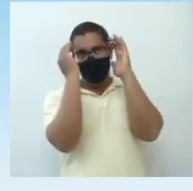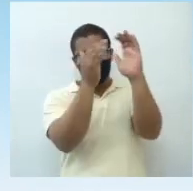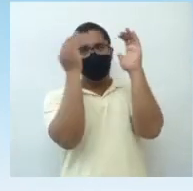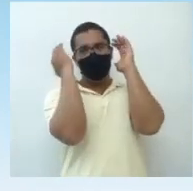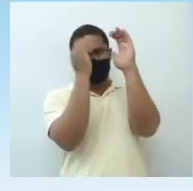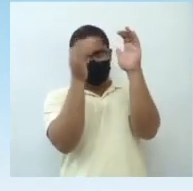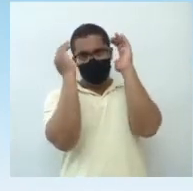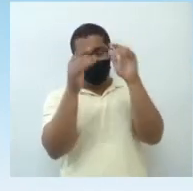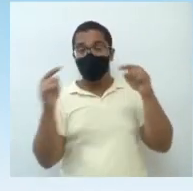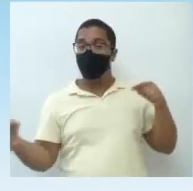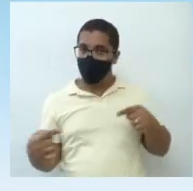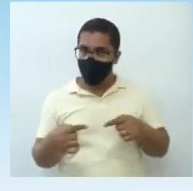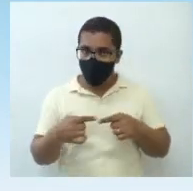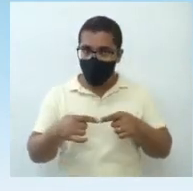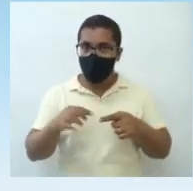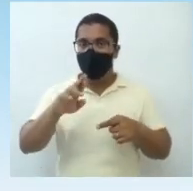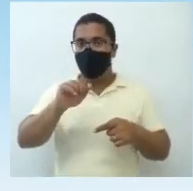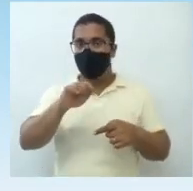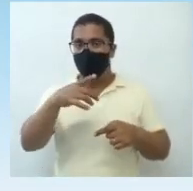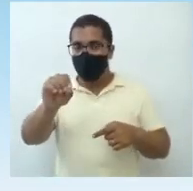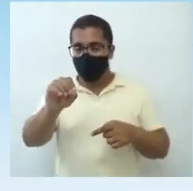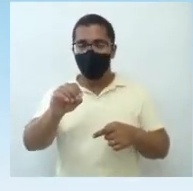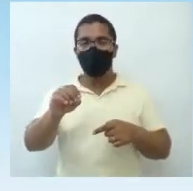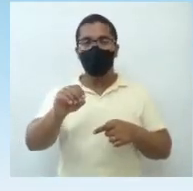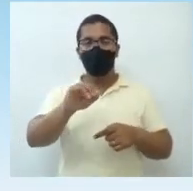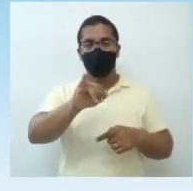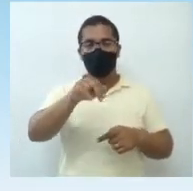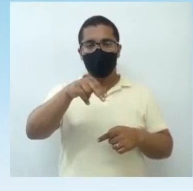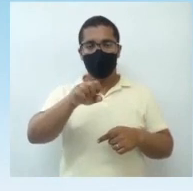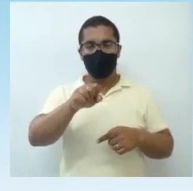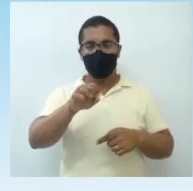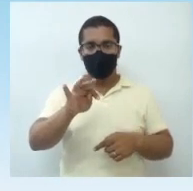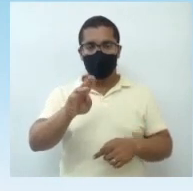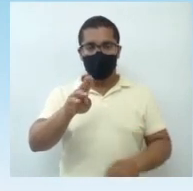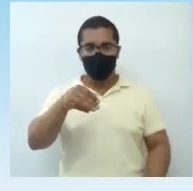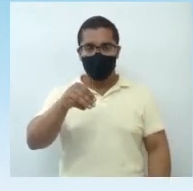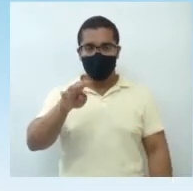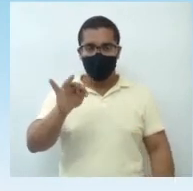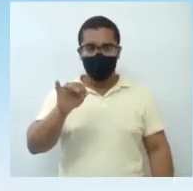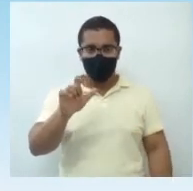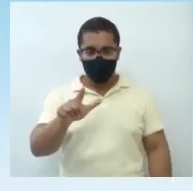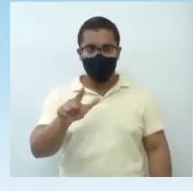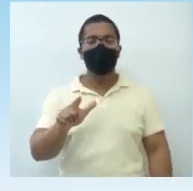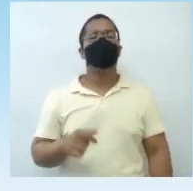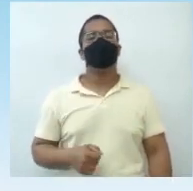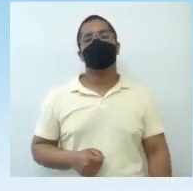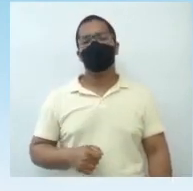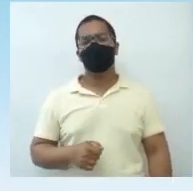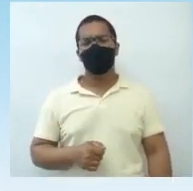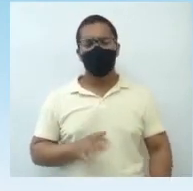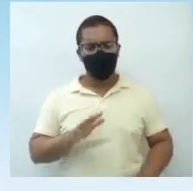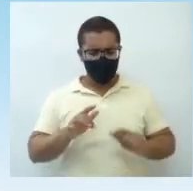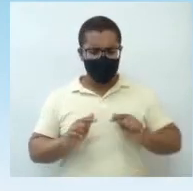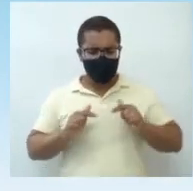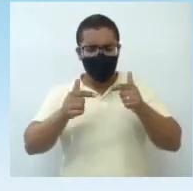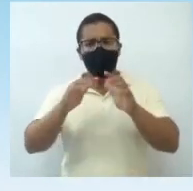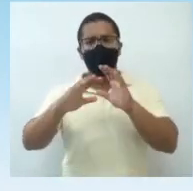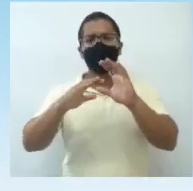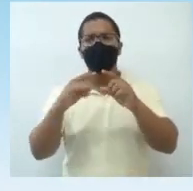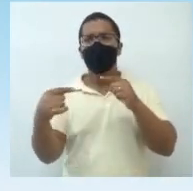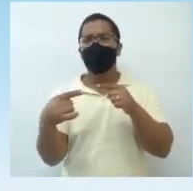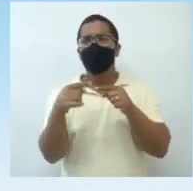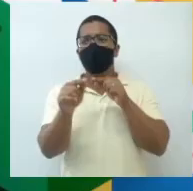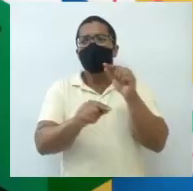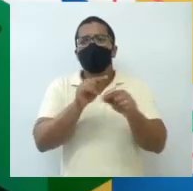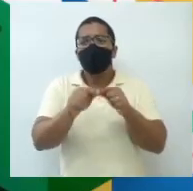isso seria a razão ele chamou de razão instrumental Então o que seria o agir comunicativo Dá uma